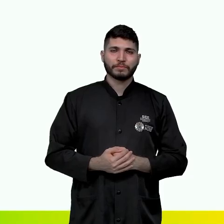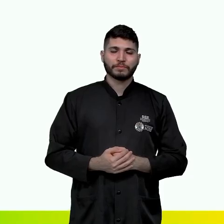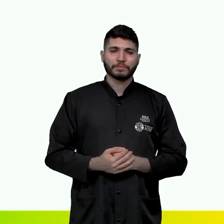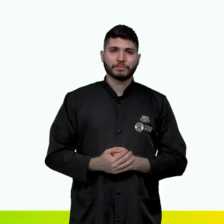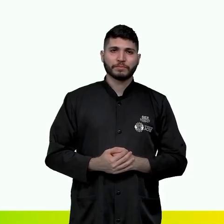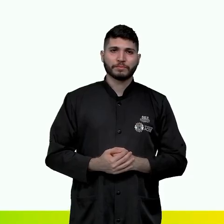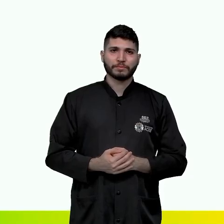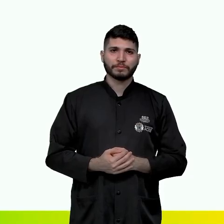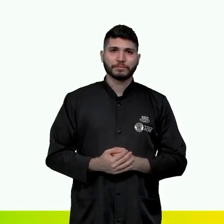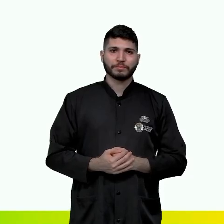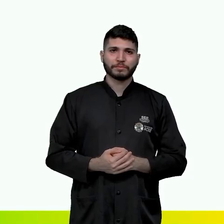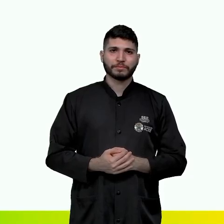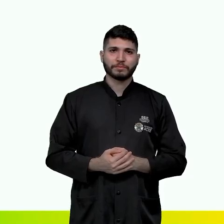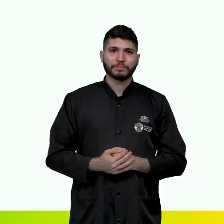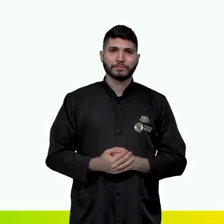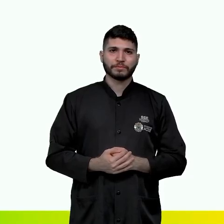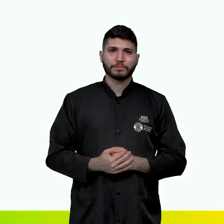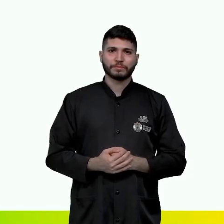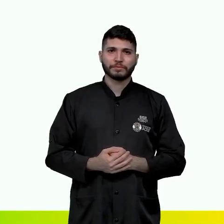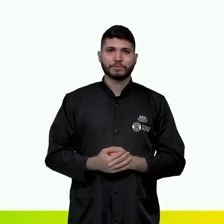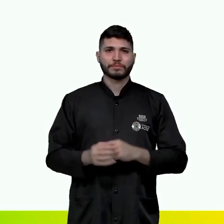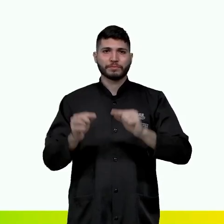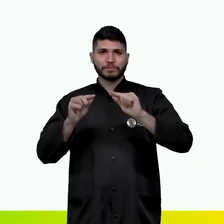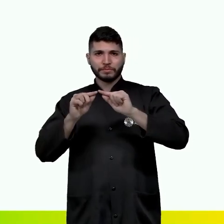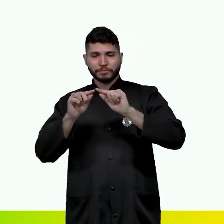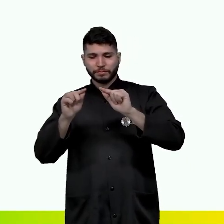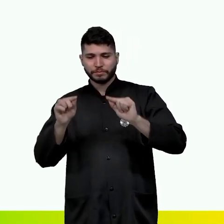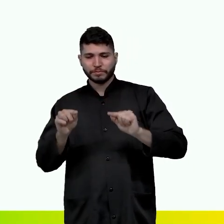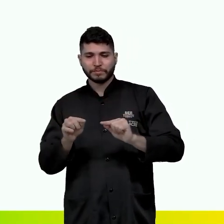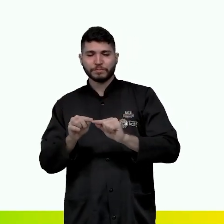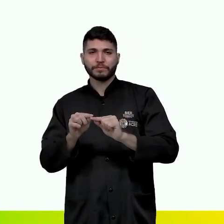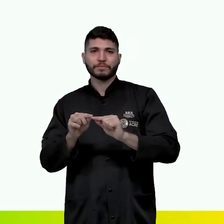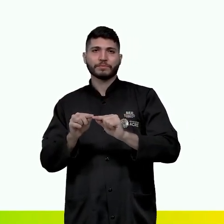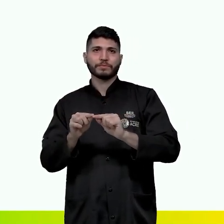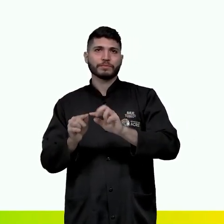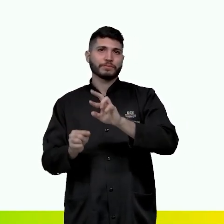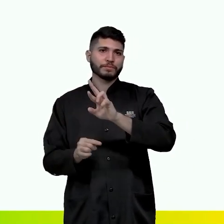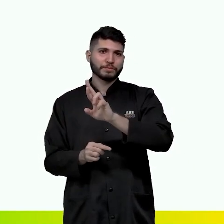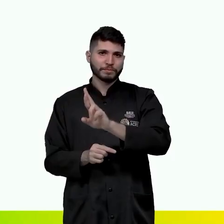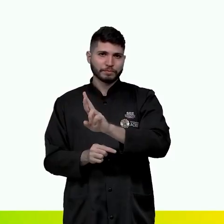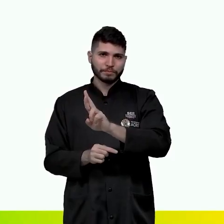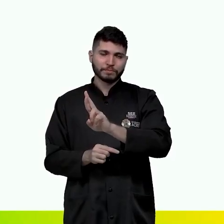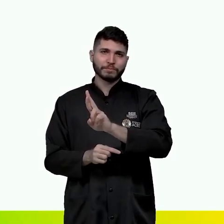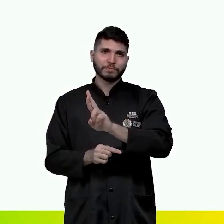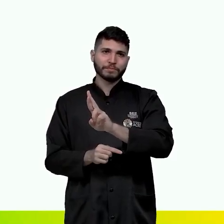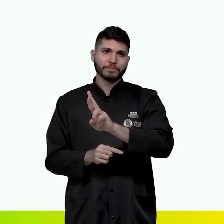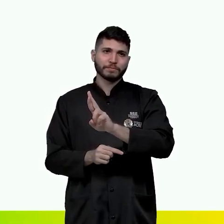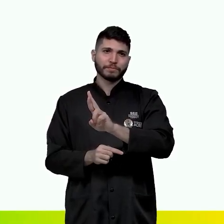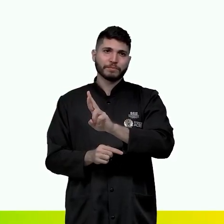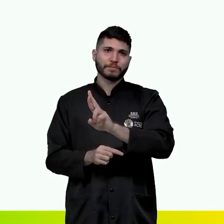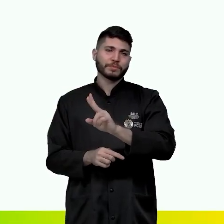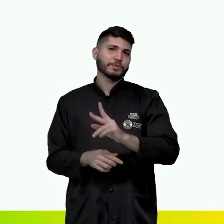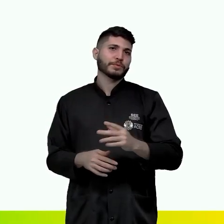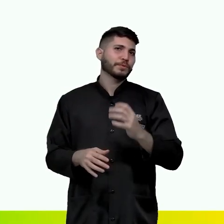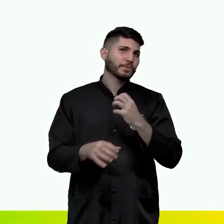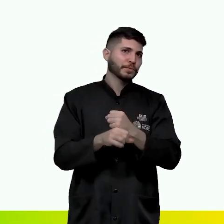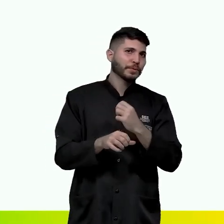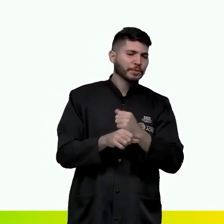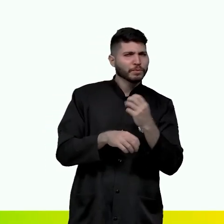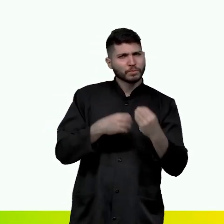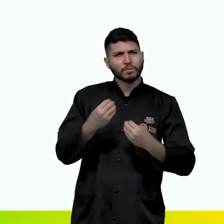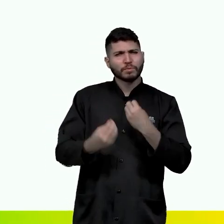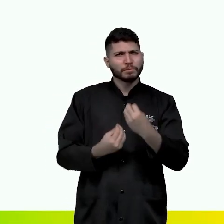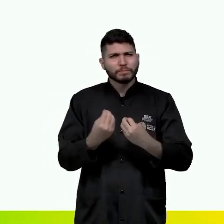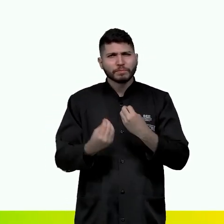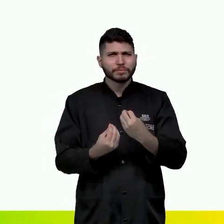E aqui essa circunferência tem raio R, que é essa circunferência aqui, desse... Ok, então a ideia é o que eu devo calcular: essa área